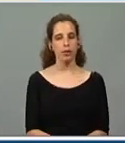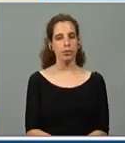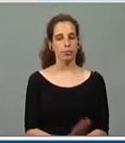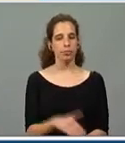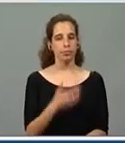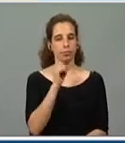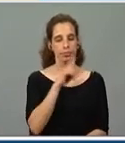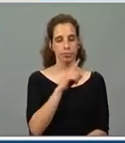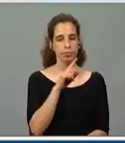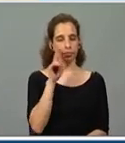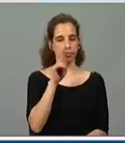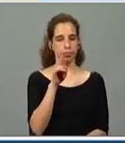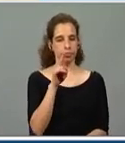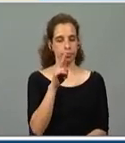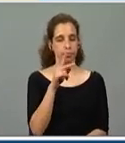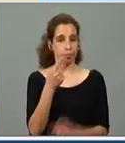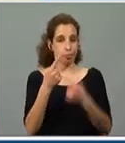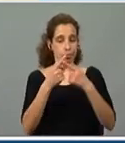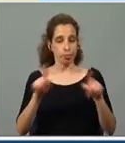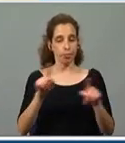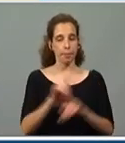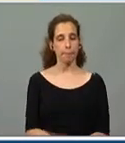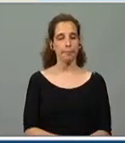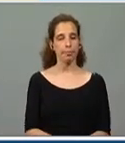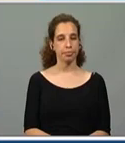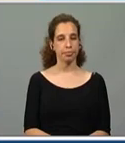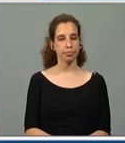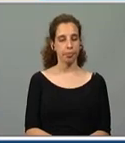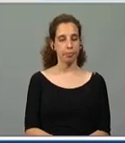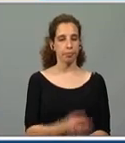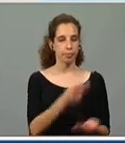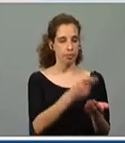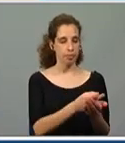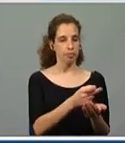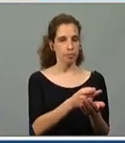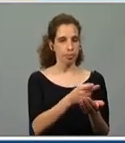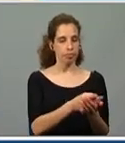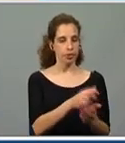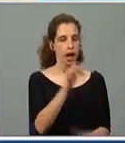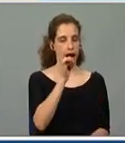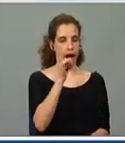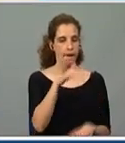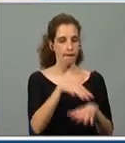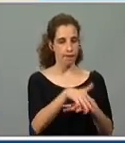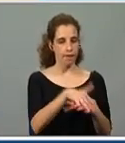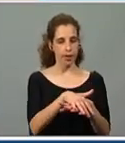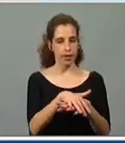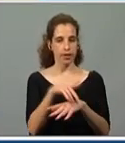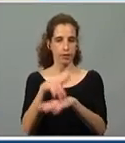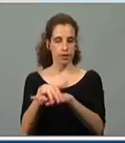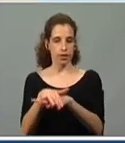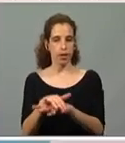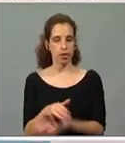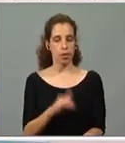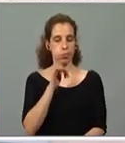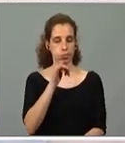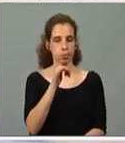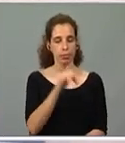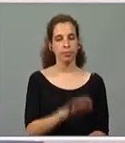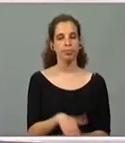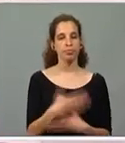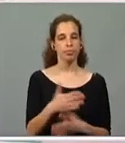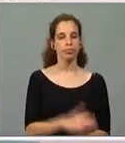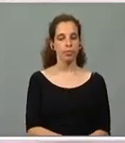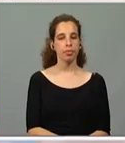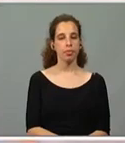como podem ver, é bastante notória a diferença entre a amostra de água já filtrada e por filtrar. Ora,